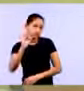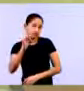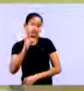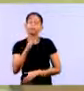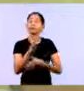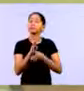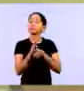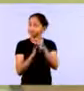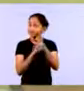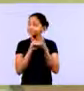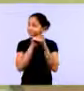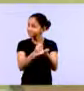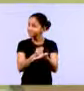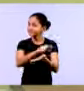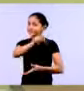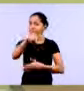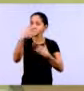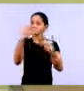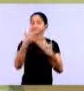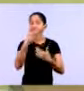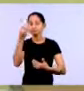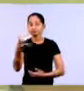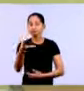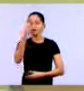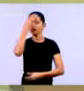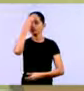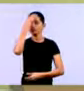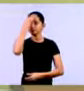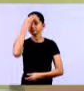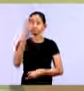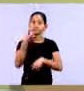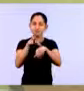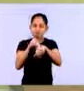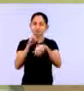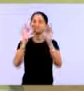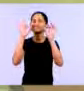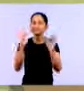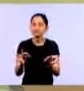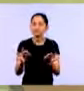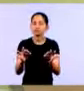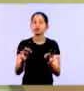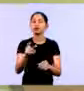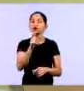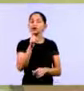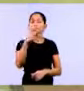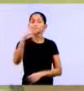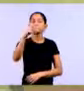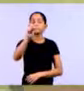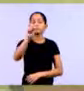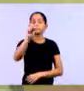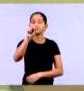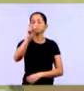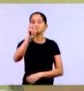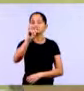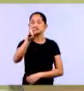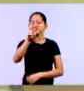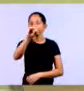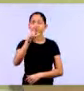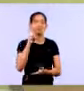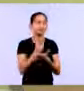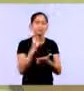dica, fica uma sugestão para que vocês possam memorizar. Sujeito passivo, sempre o contribuinte, sempre. E